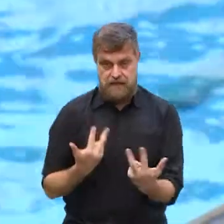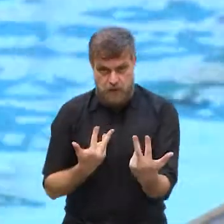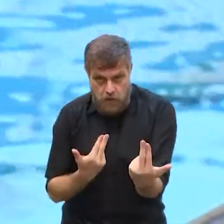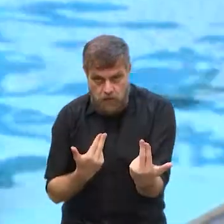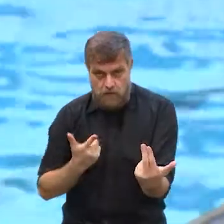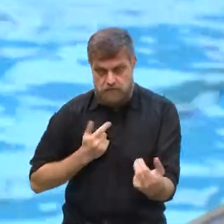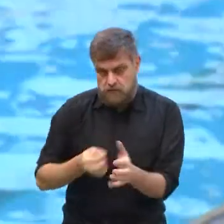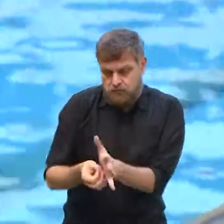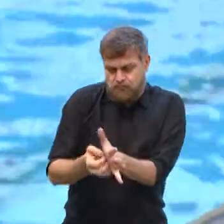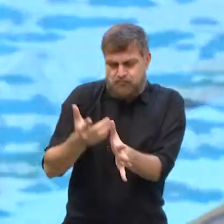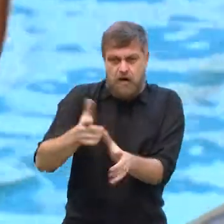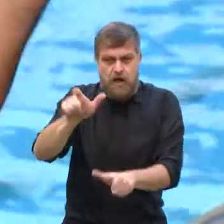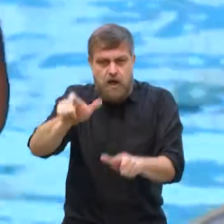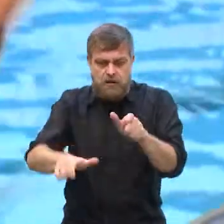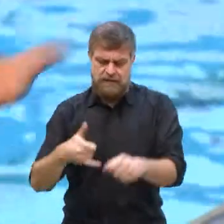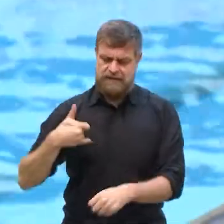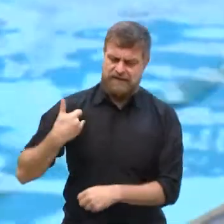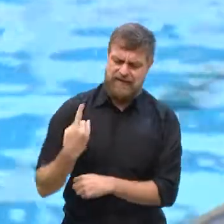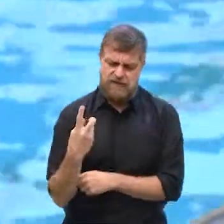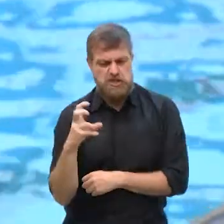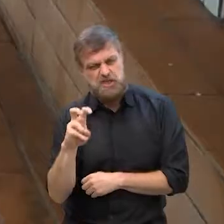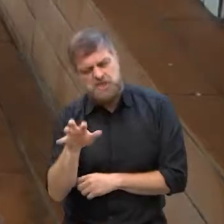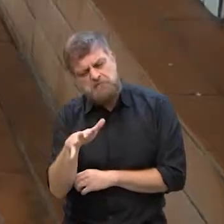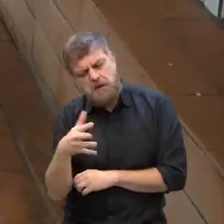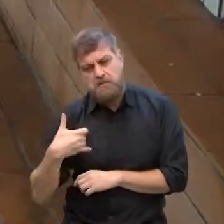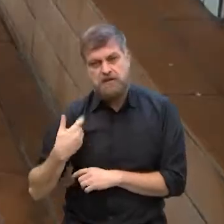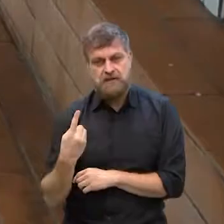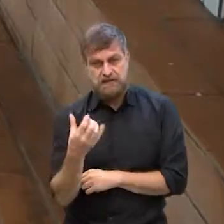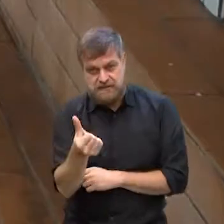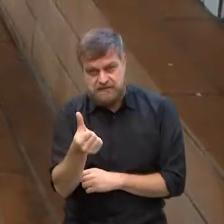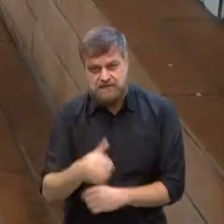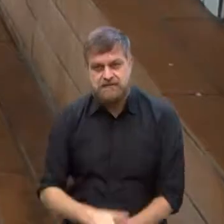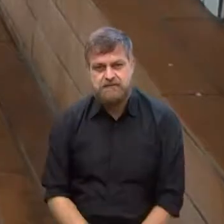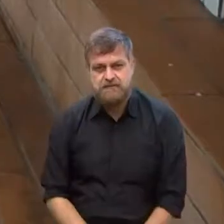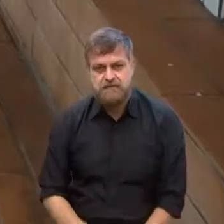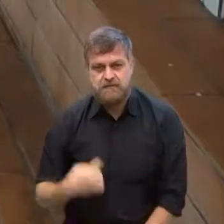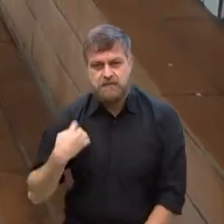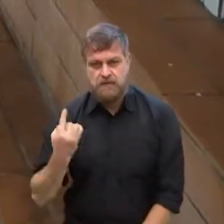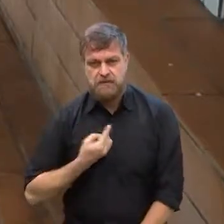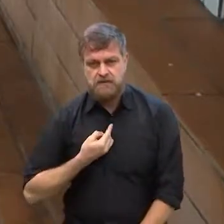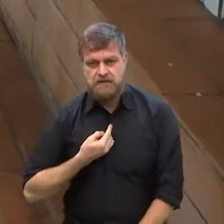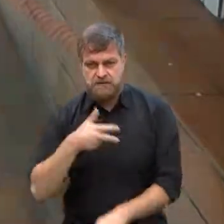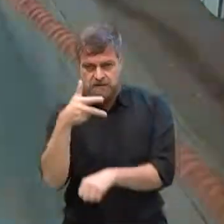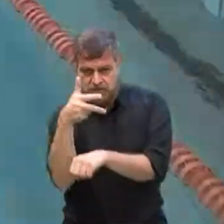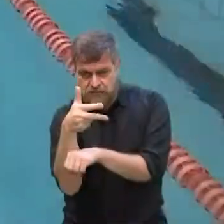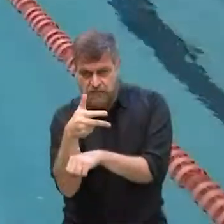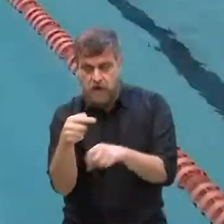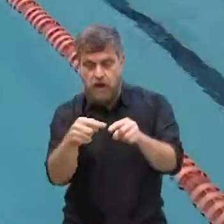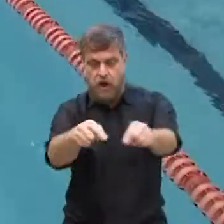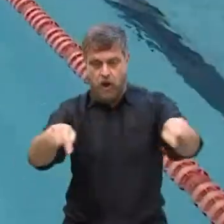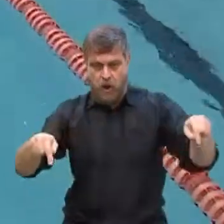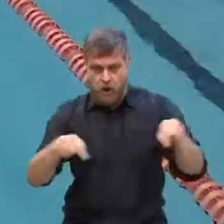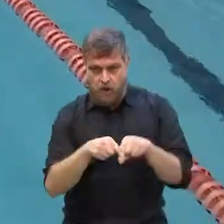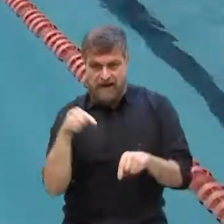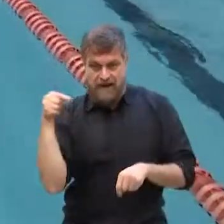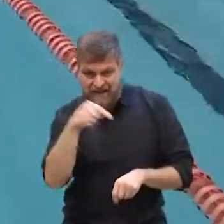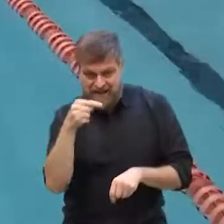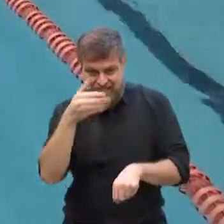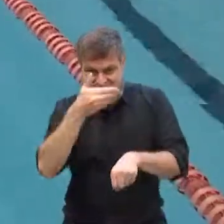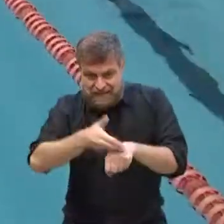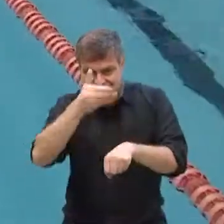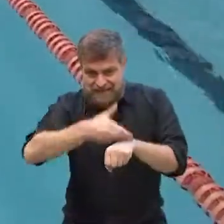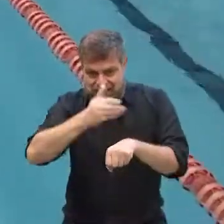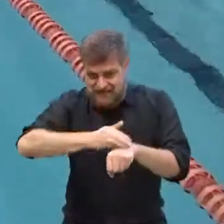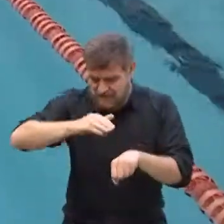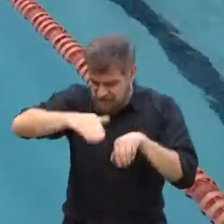muitos começaram com essa 15, 16 anos. Tá certo. Bom, nós estamos gravando na academia em que o Daniel Dias faz